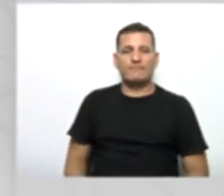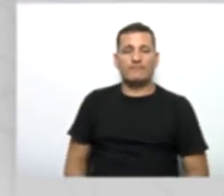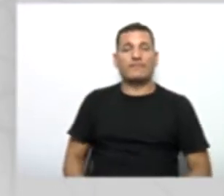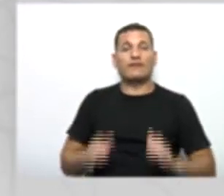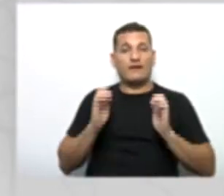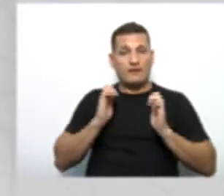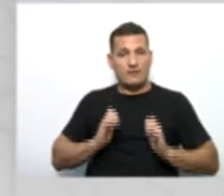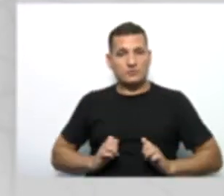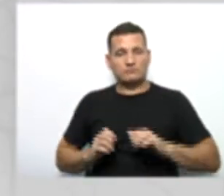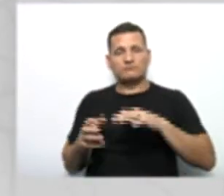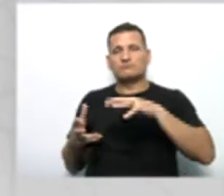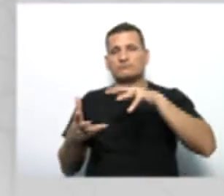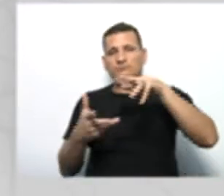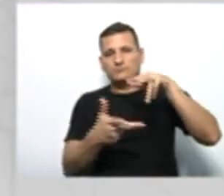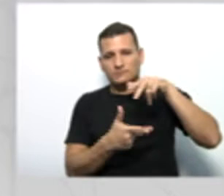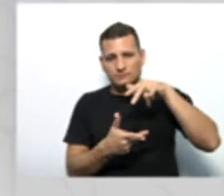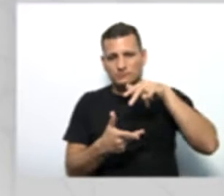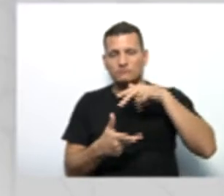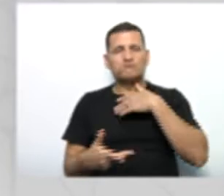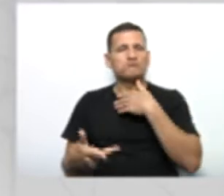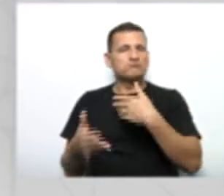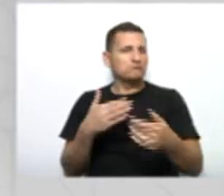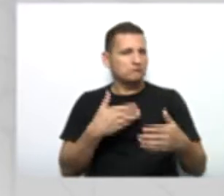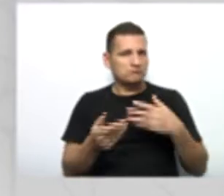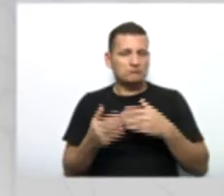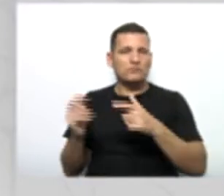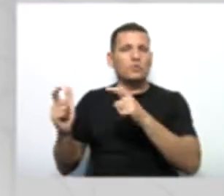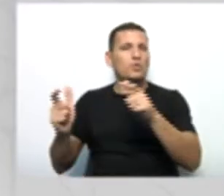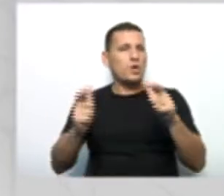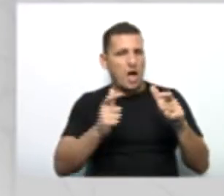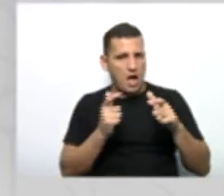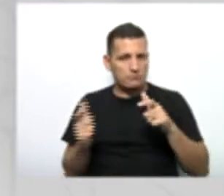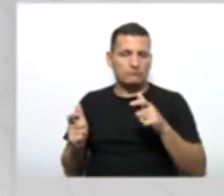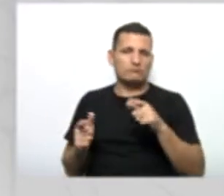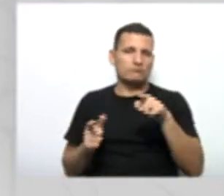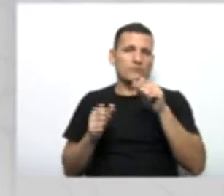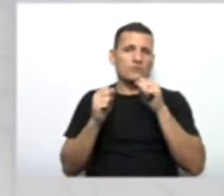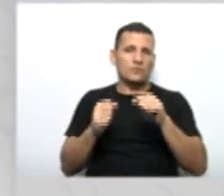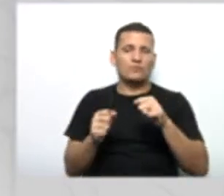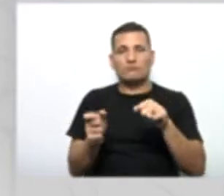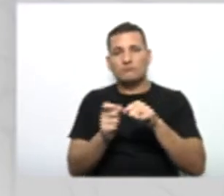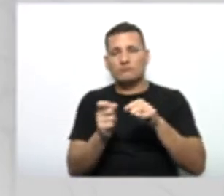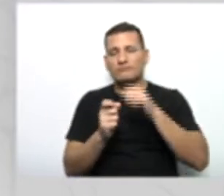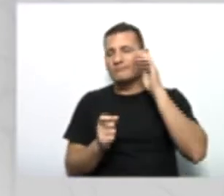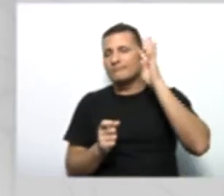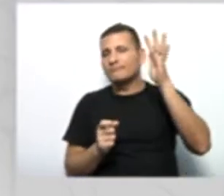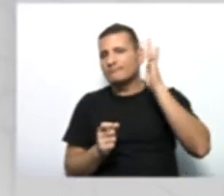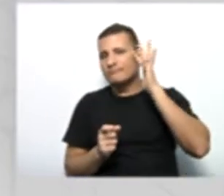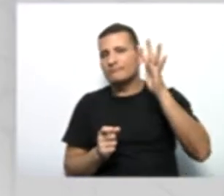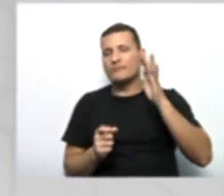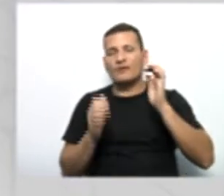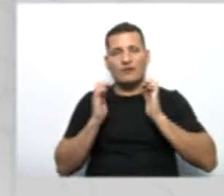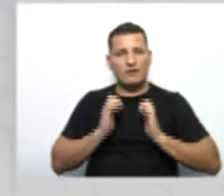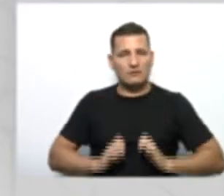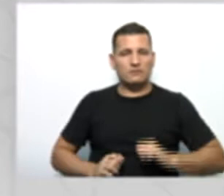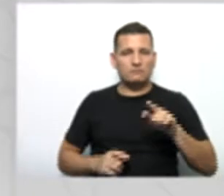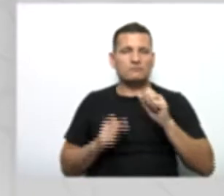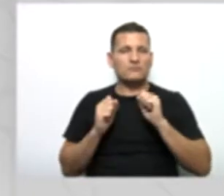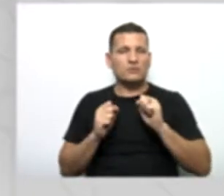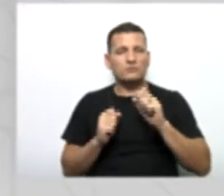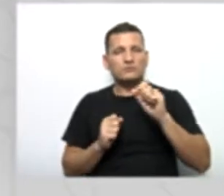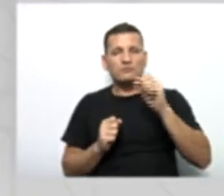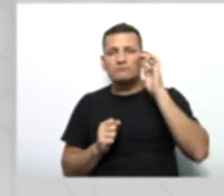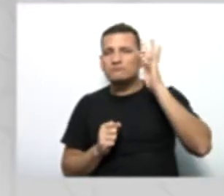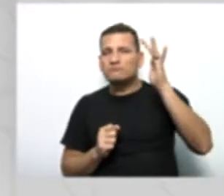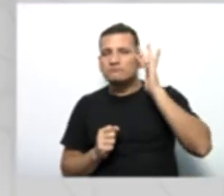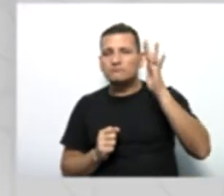é universal. Em qualquer lugar do mundo que você for, você pode fazer uma reflexão ética, você pode refletir sobre os valores e